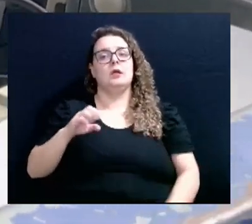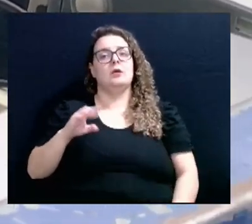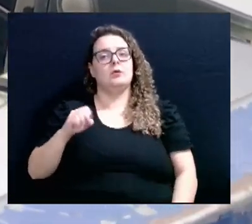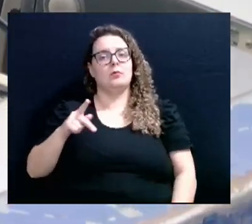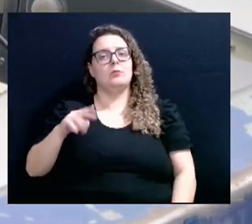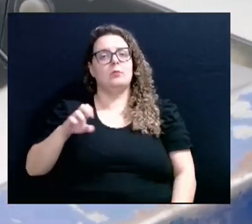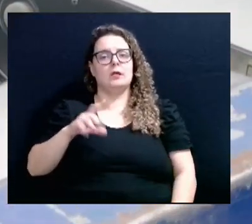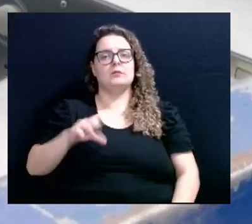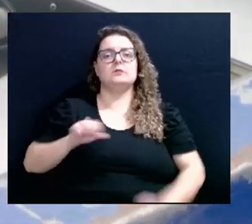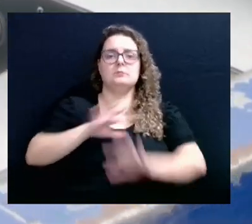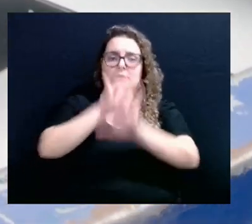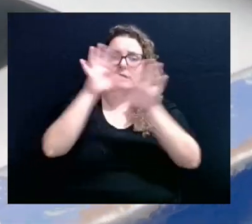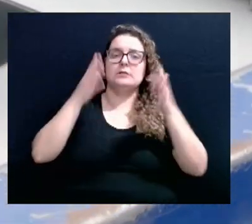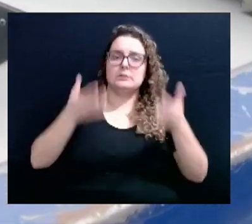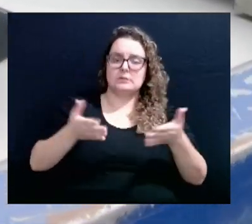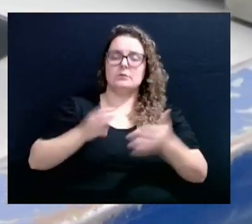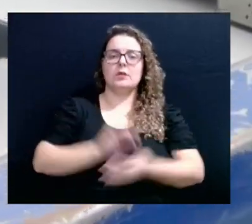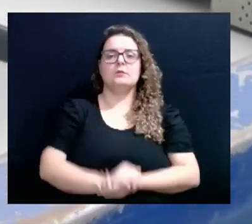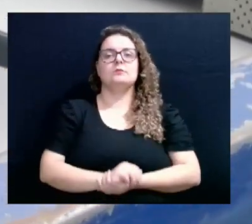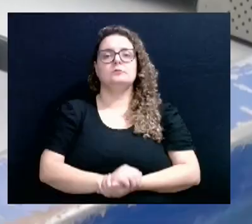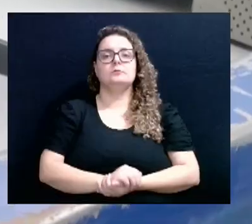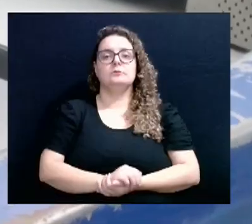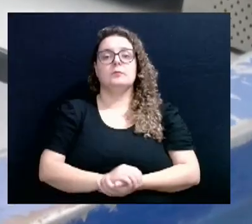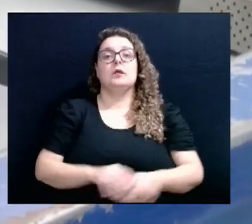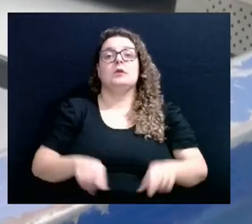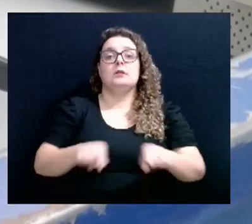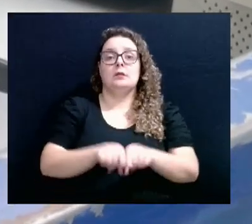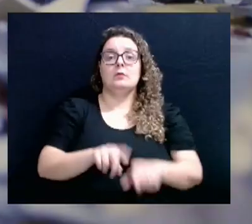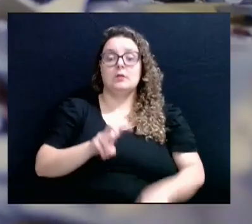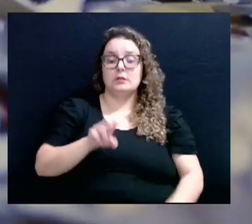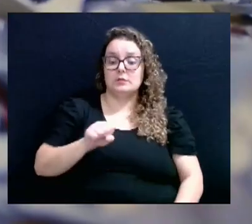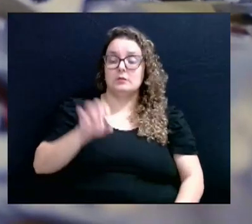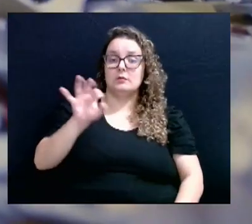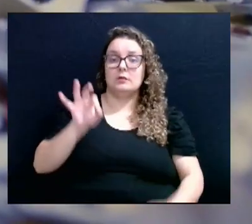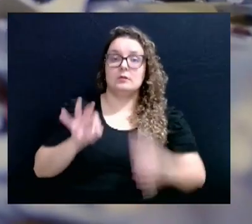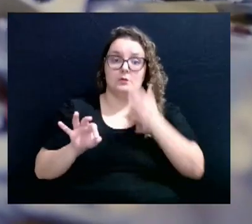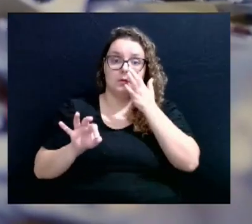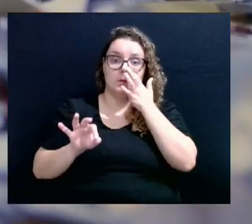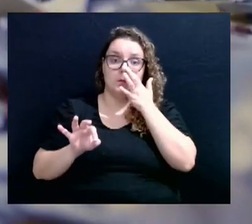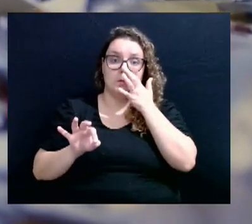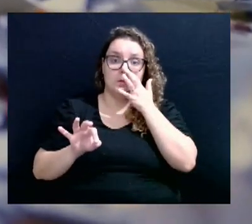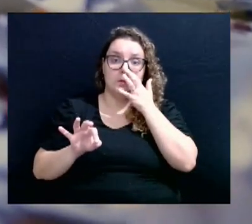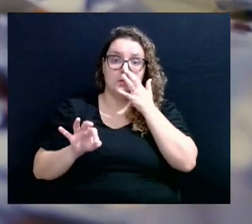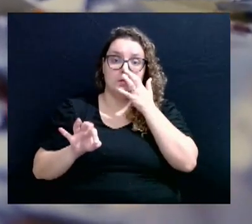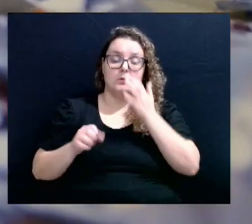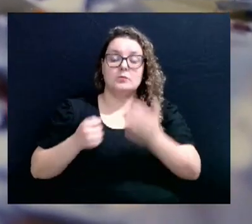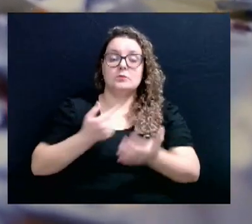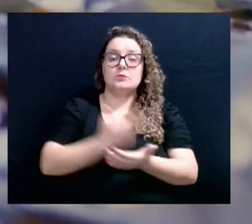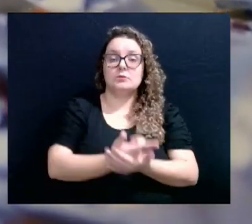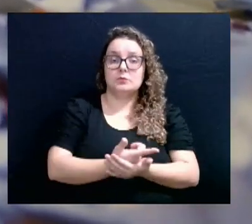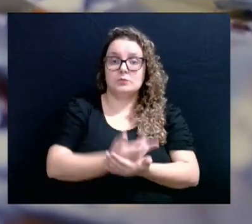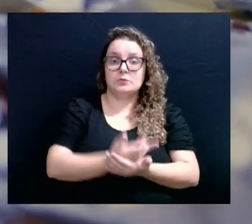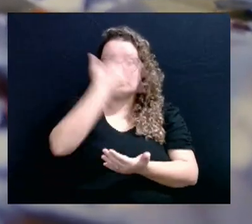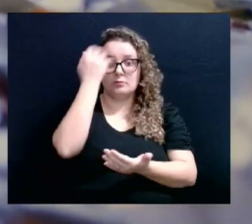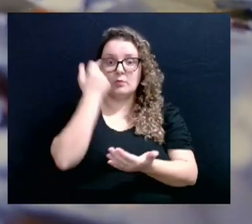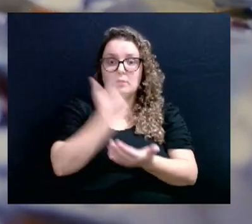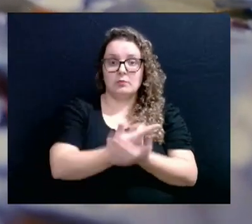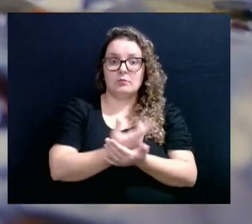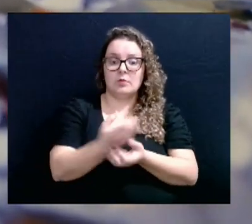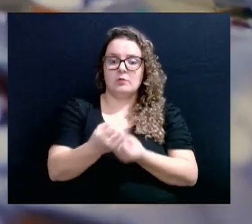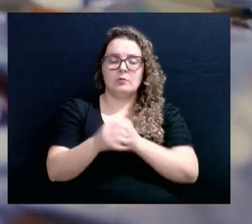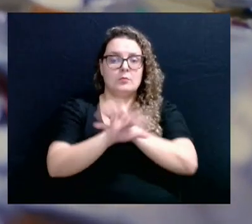transparentes. Além disso, 58% dos consumidores exigem informações claras